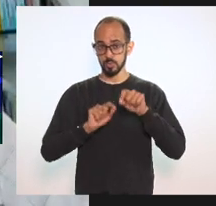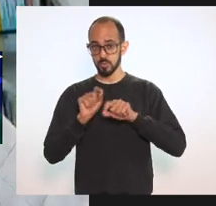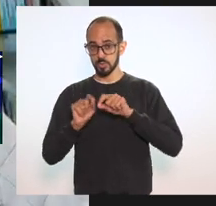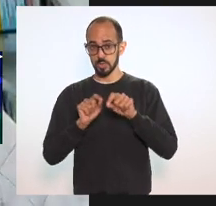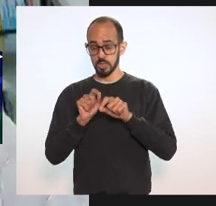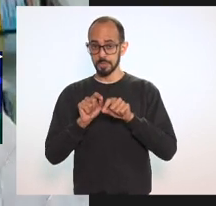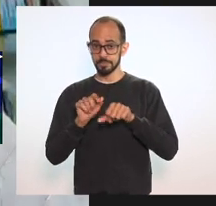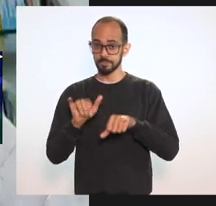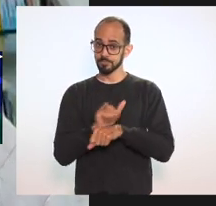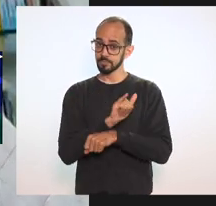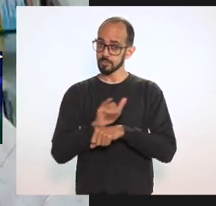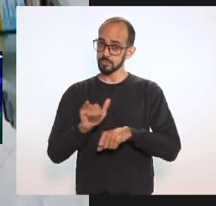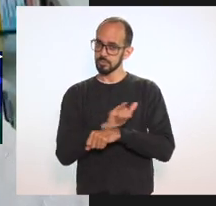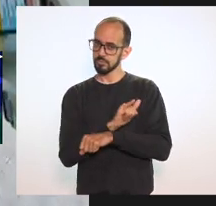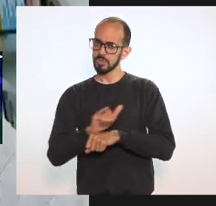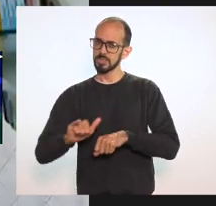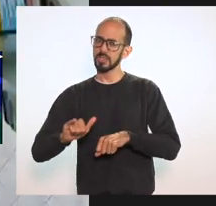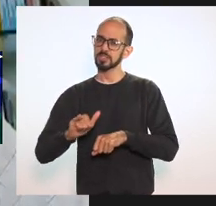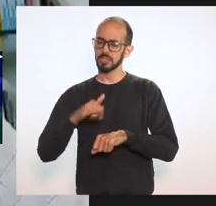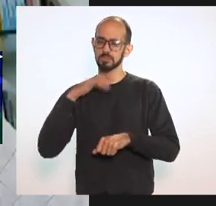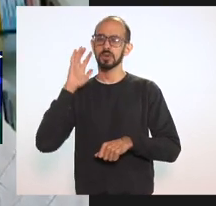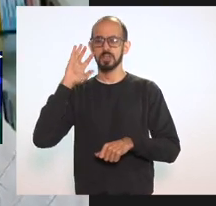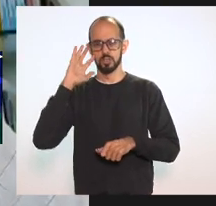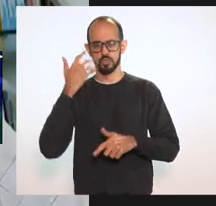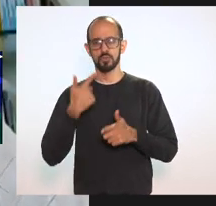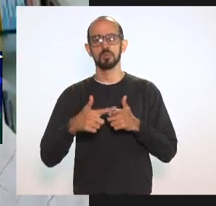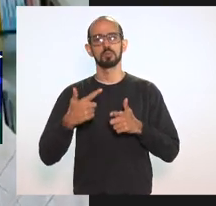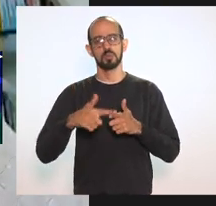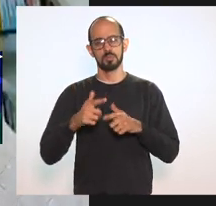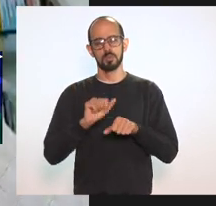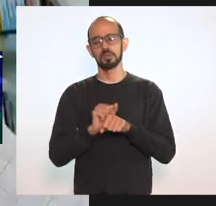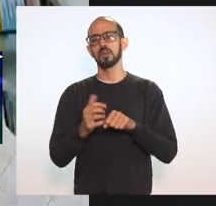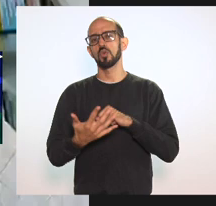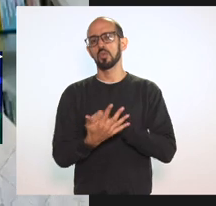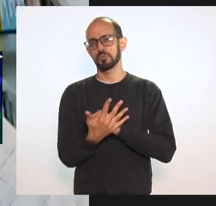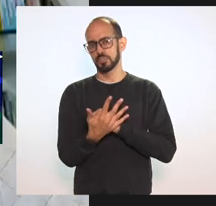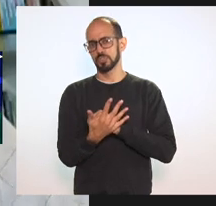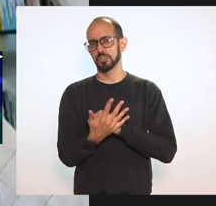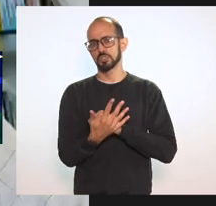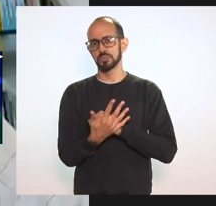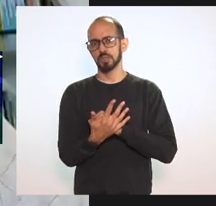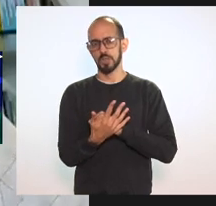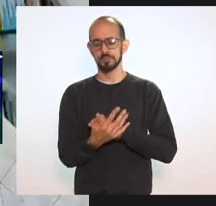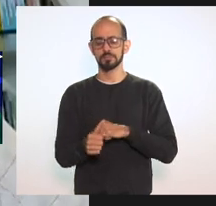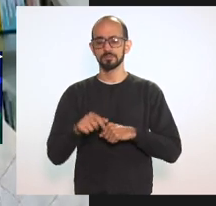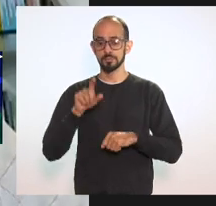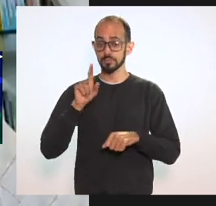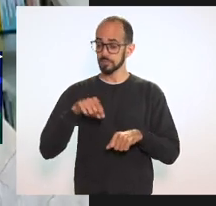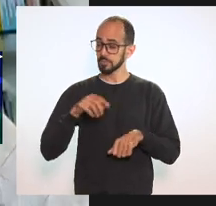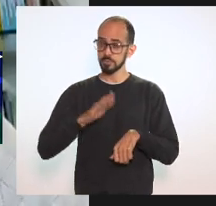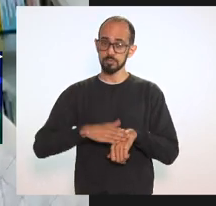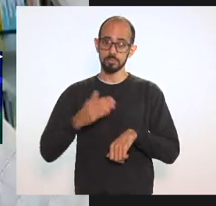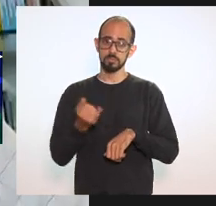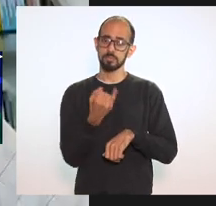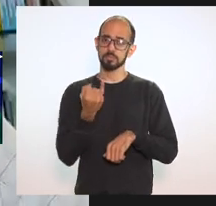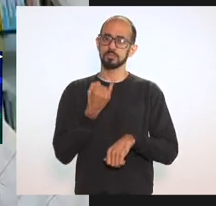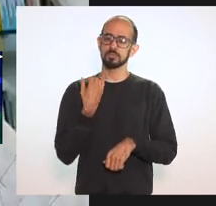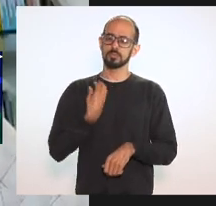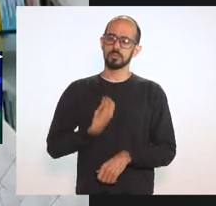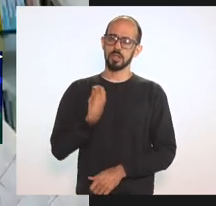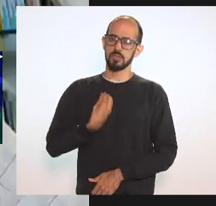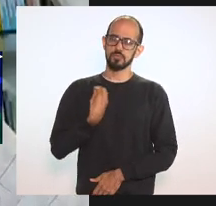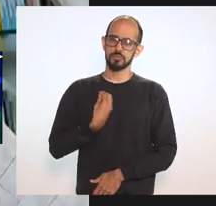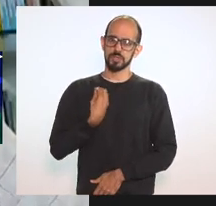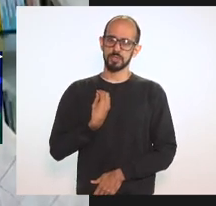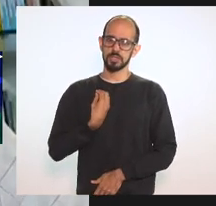mitigar a questão da cor verde tanto No Impacto principal que a vida como também de subsistência que é não